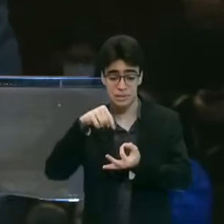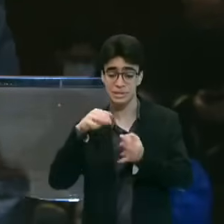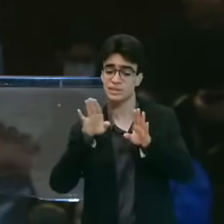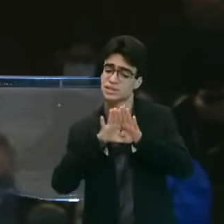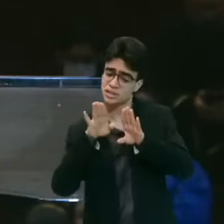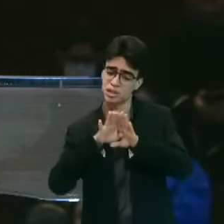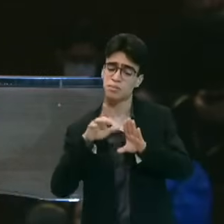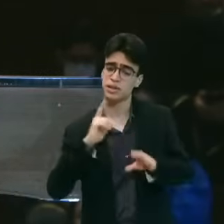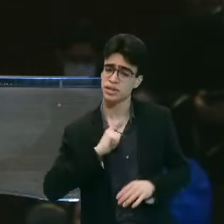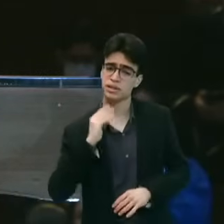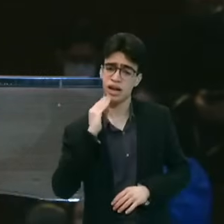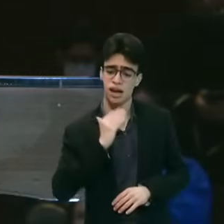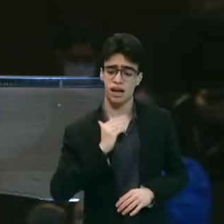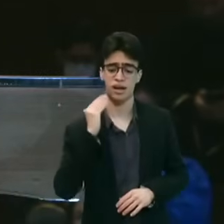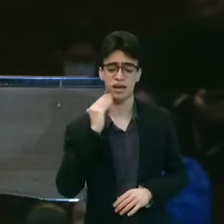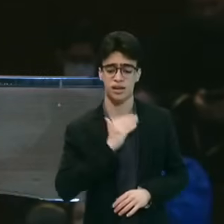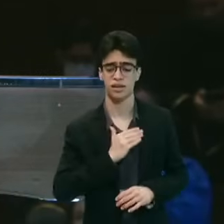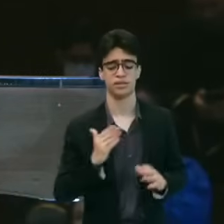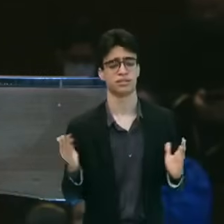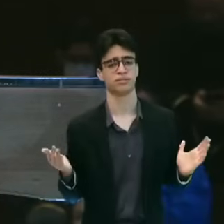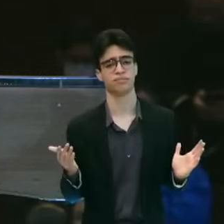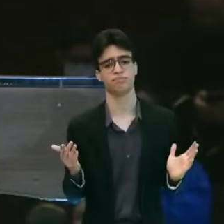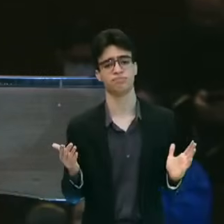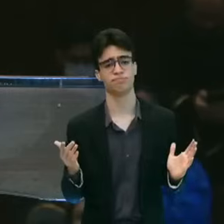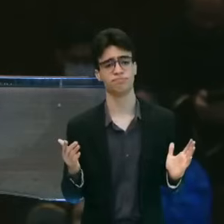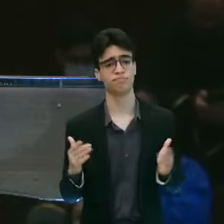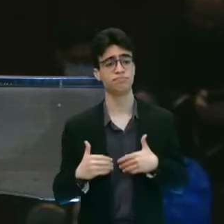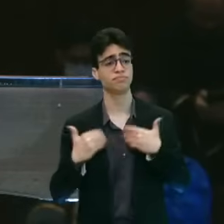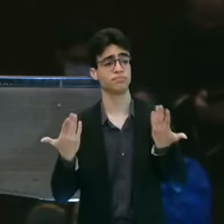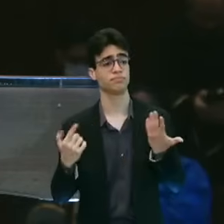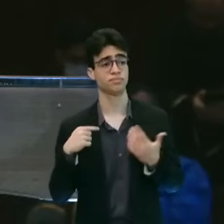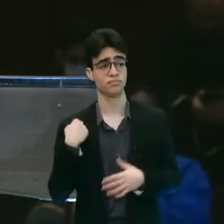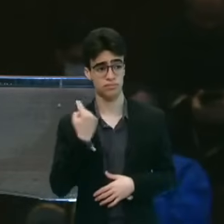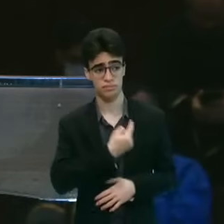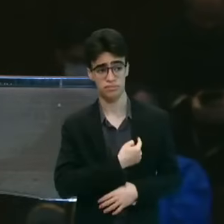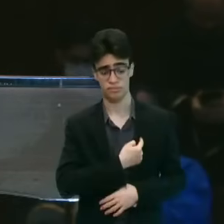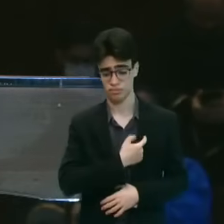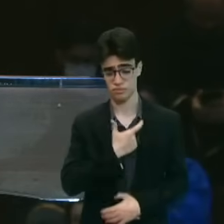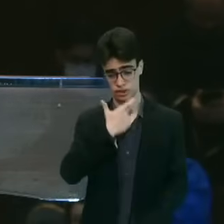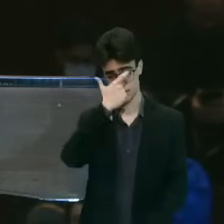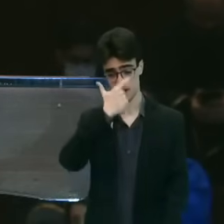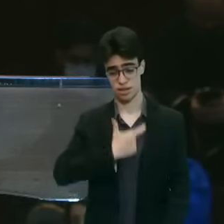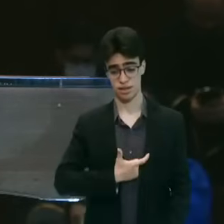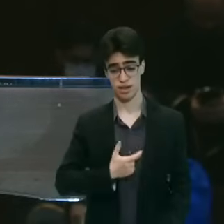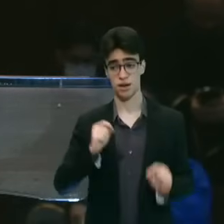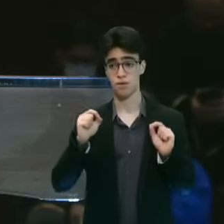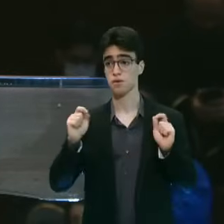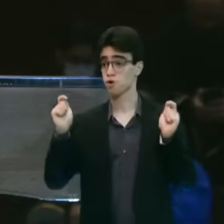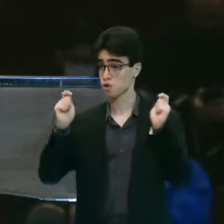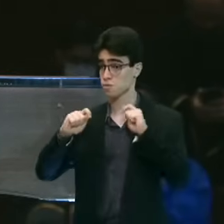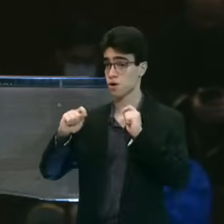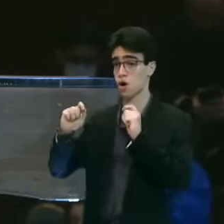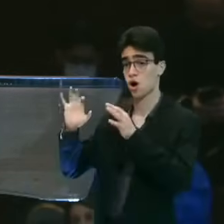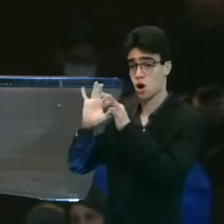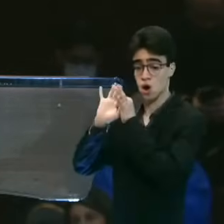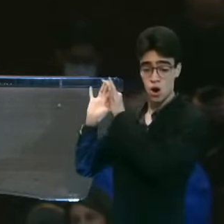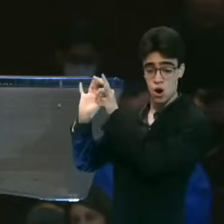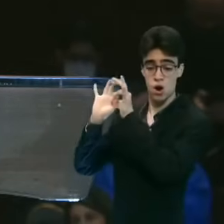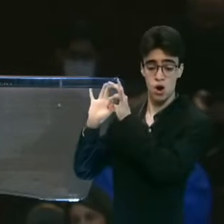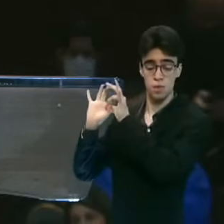desfigura. E aí aquela parte do nosso ser que pode ter comunhão com Deus,